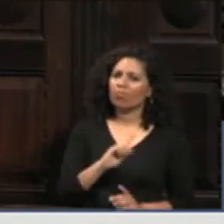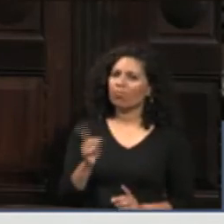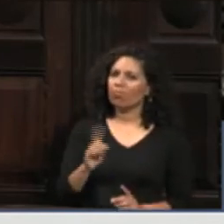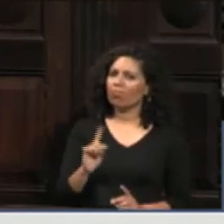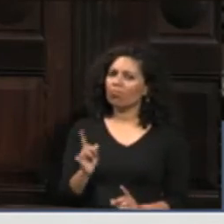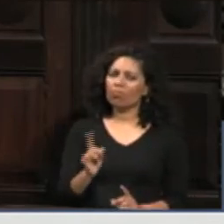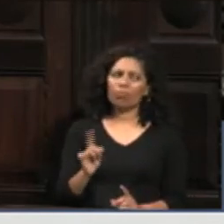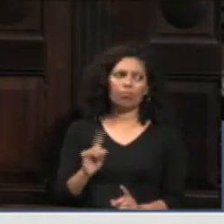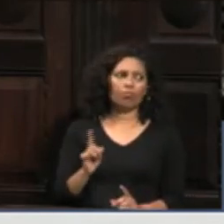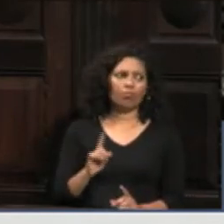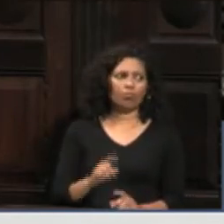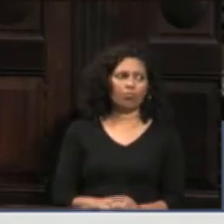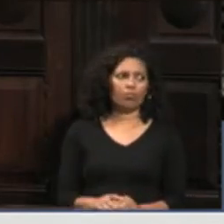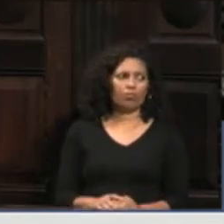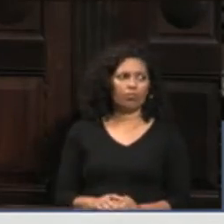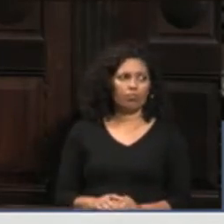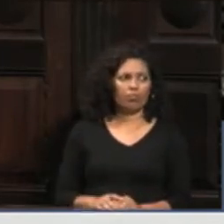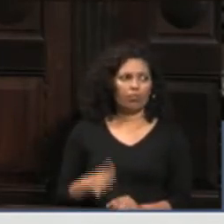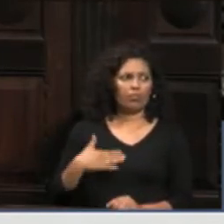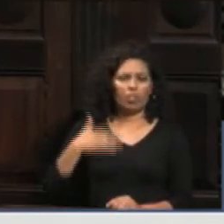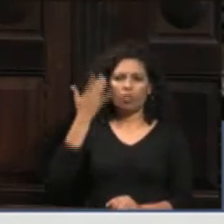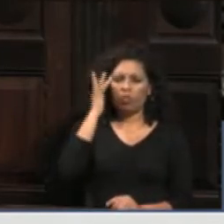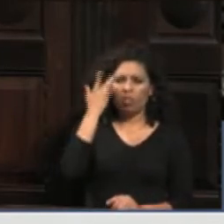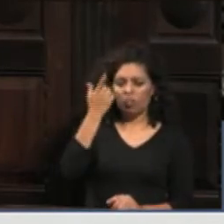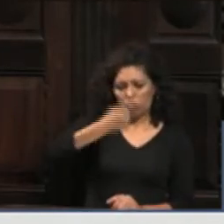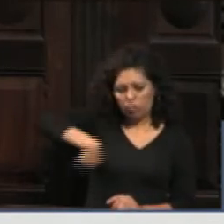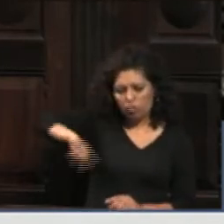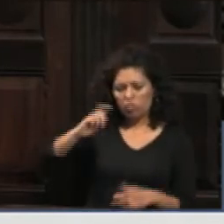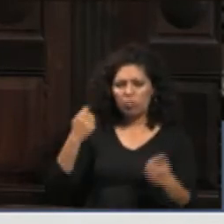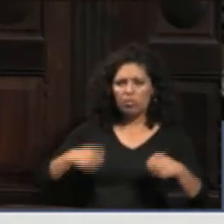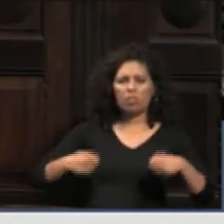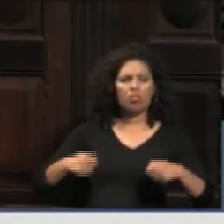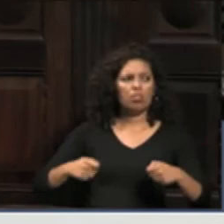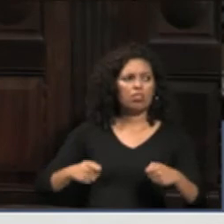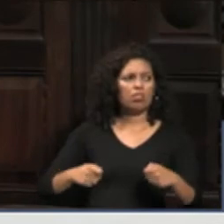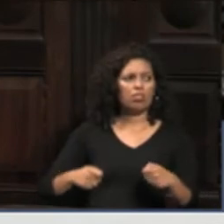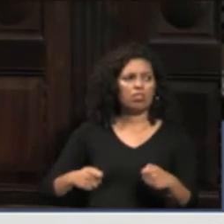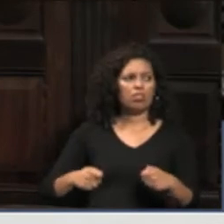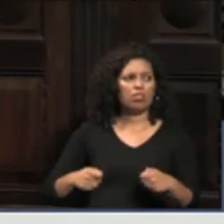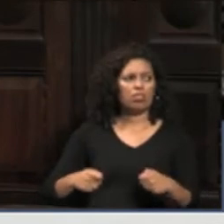Não, de forma alguma. Eu acho que nós temos que